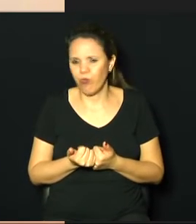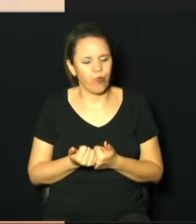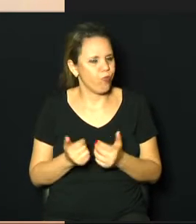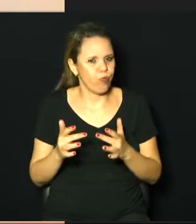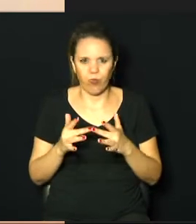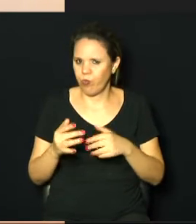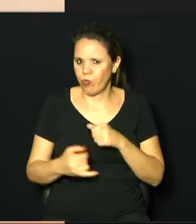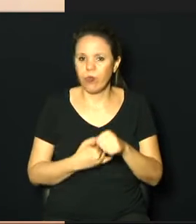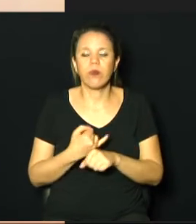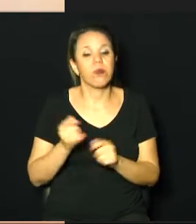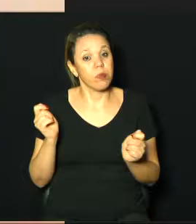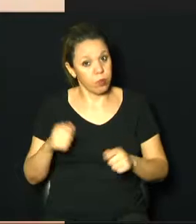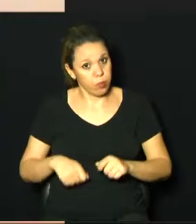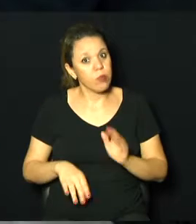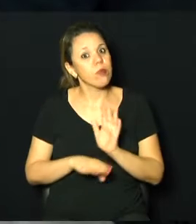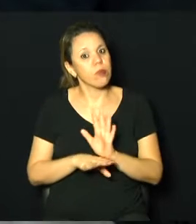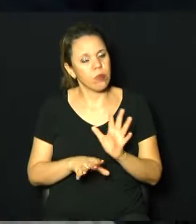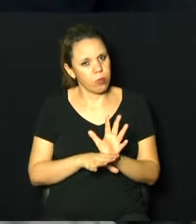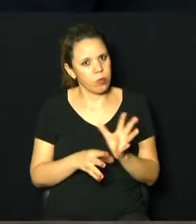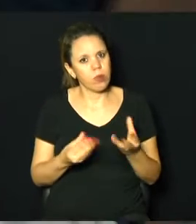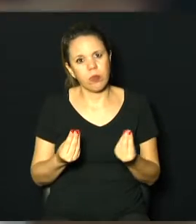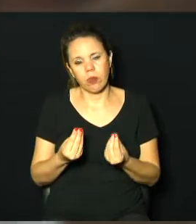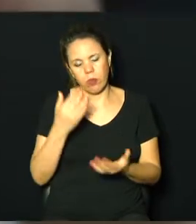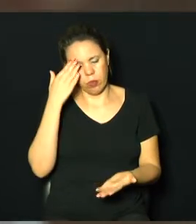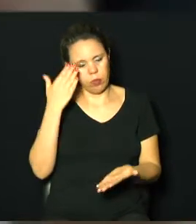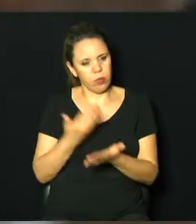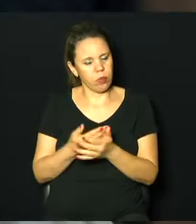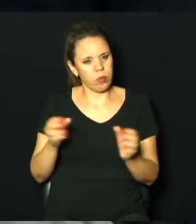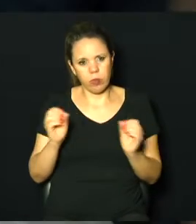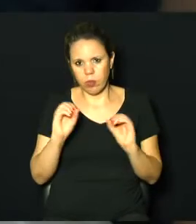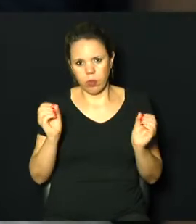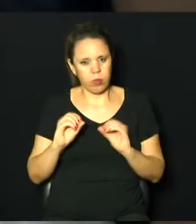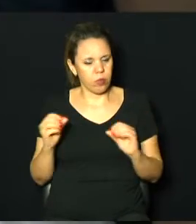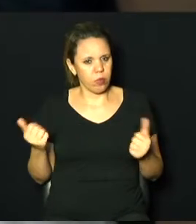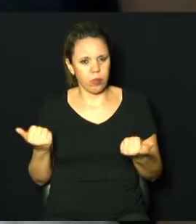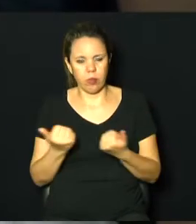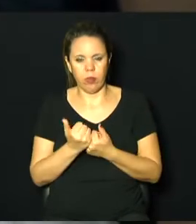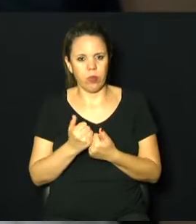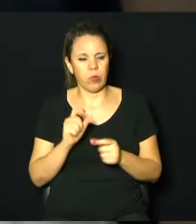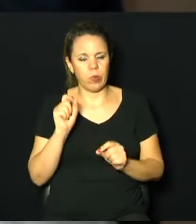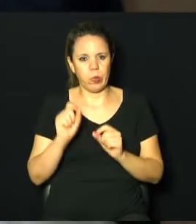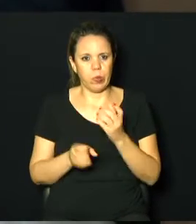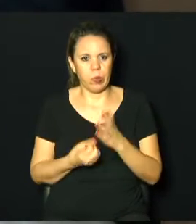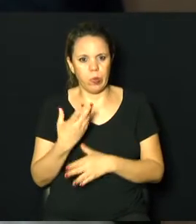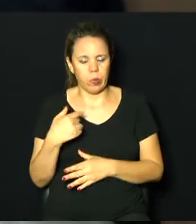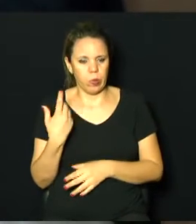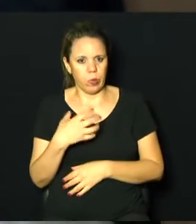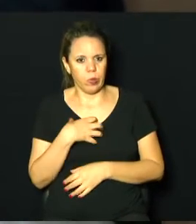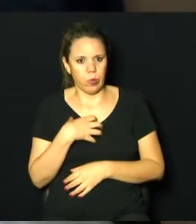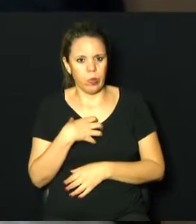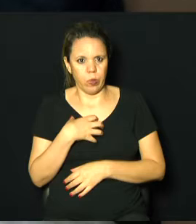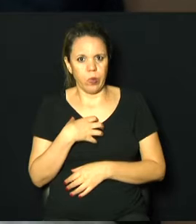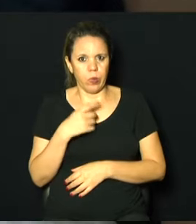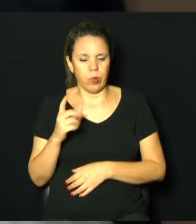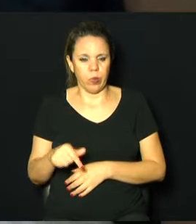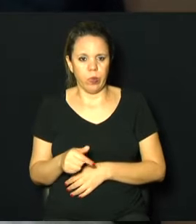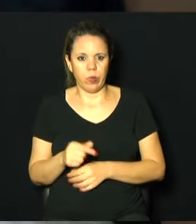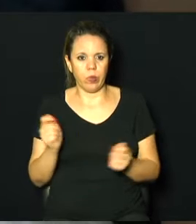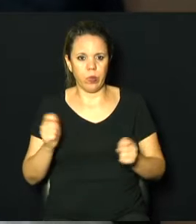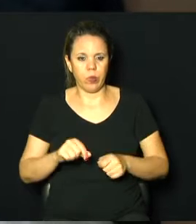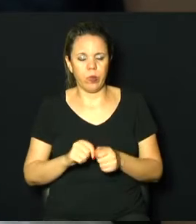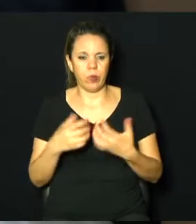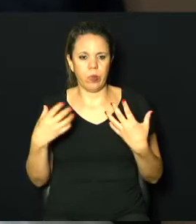tem ajudado muito, né? Eu acredito que nada substitui aquilo que é físico, né? Nós temos sentido isso, né? De